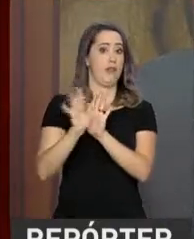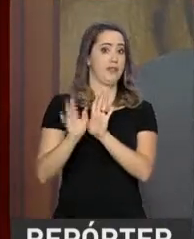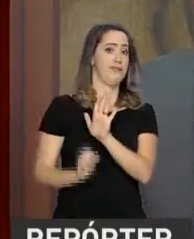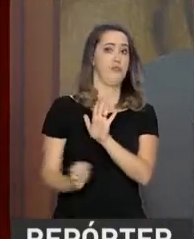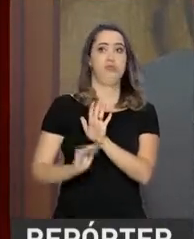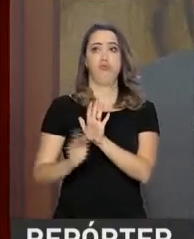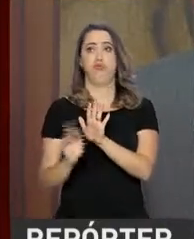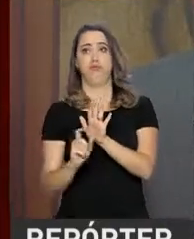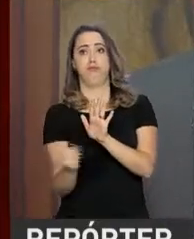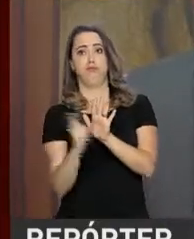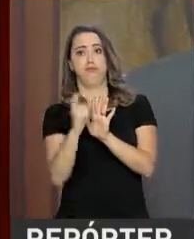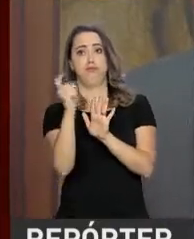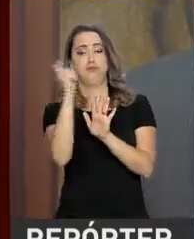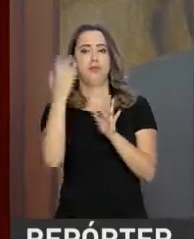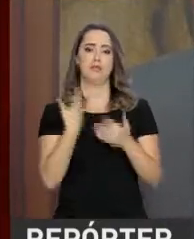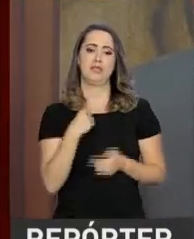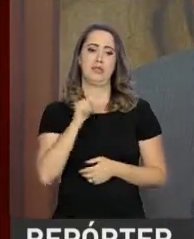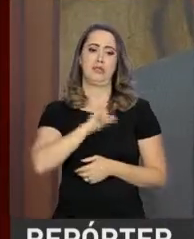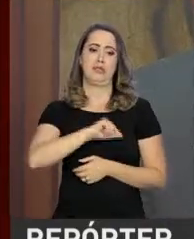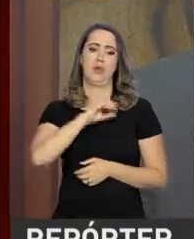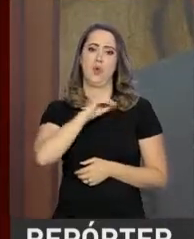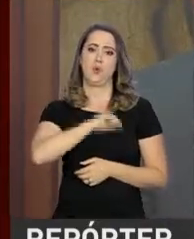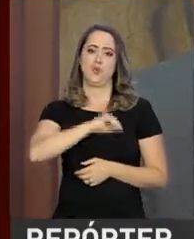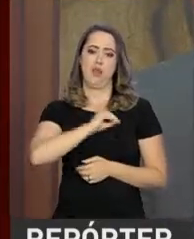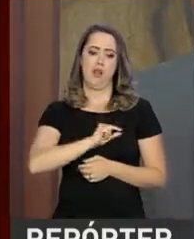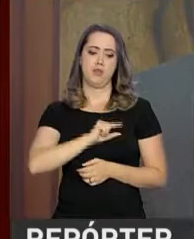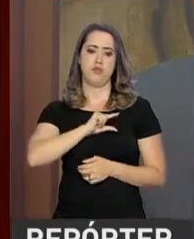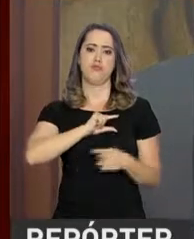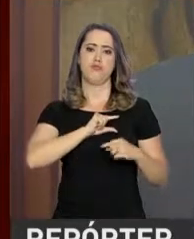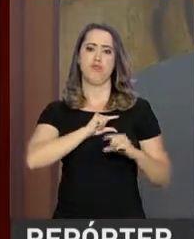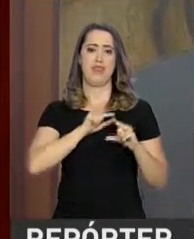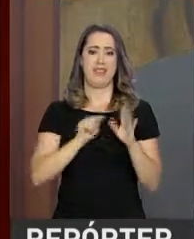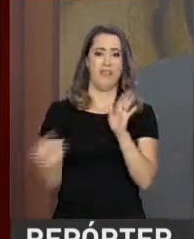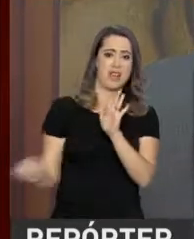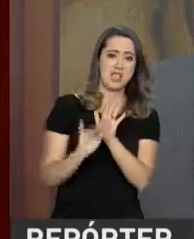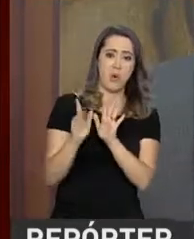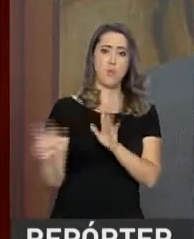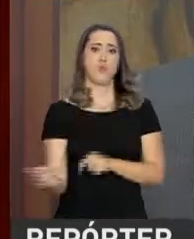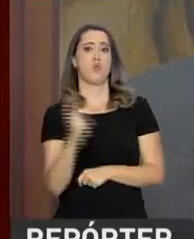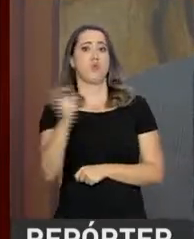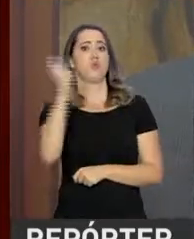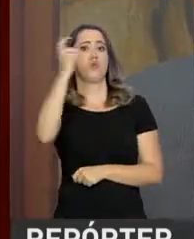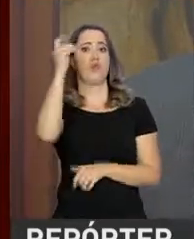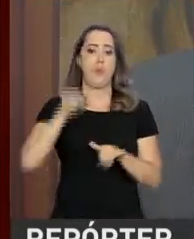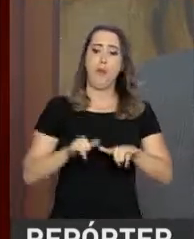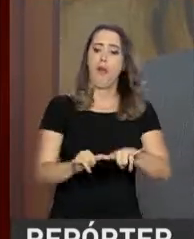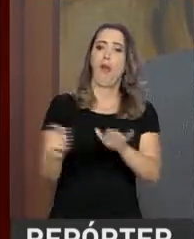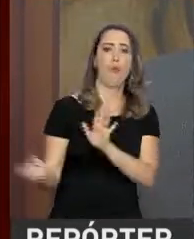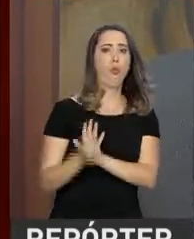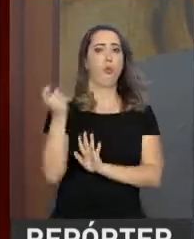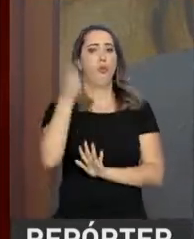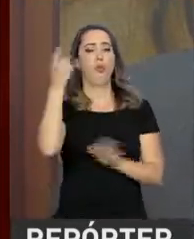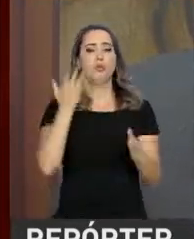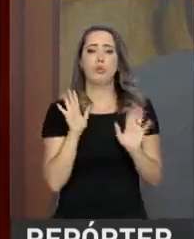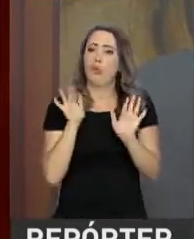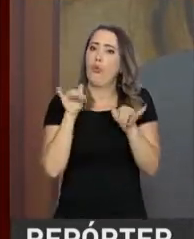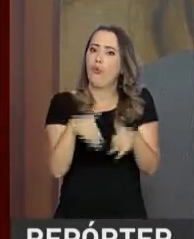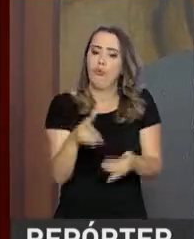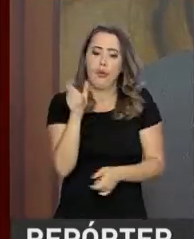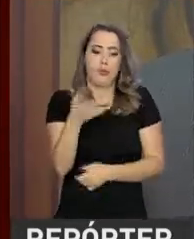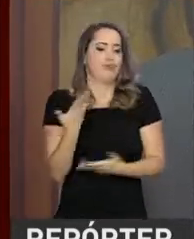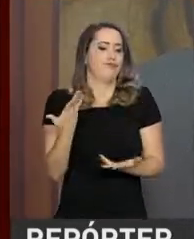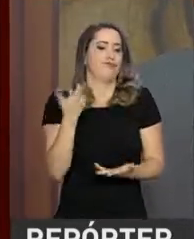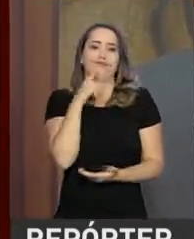porque ela correndo salário subir a inflação subir muito mais o preço de mercado subia bem mais e no final o trabalhador